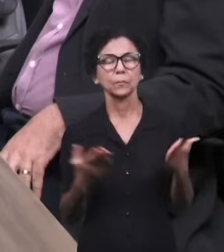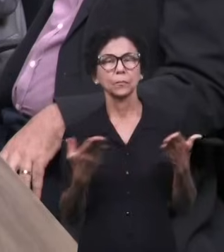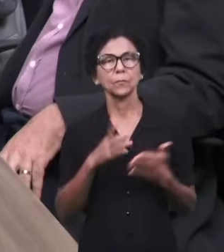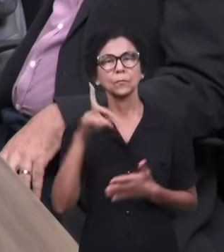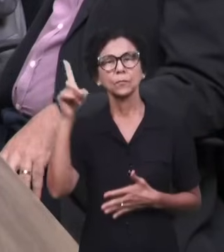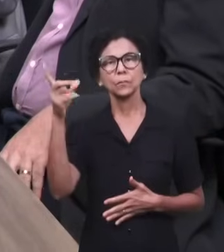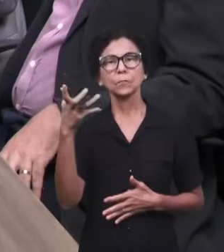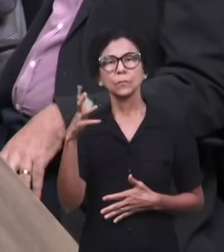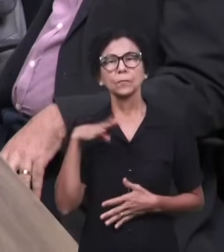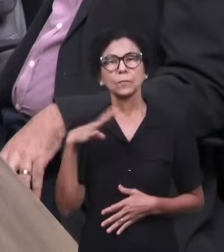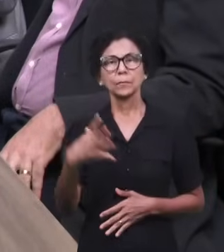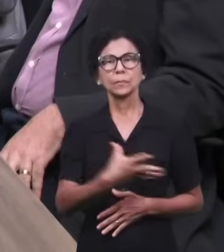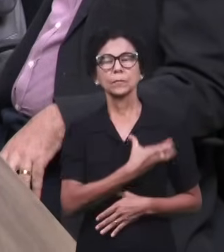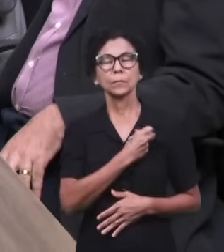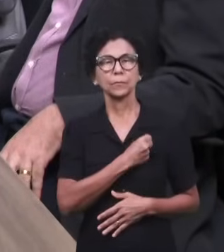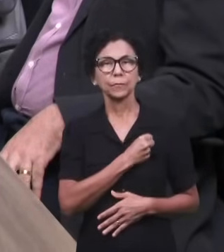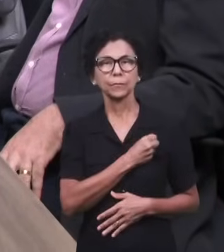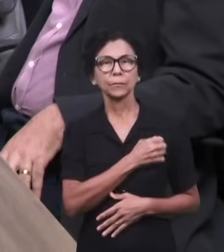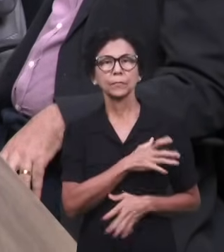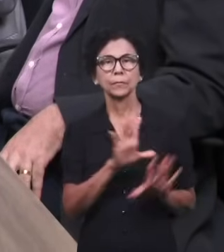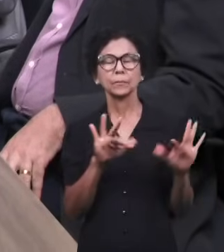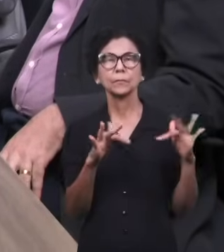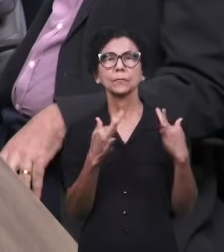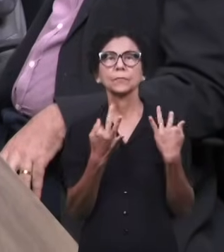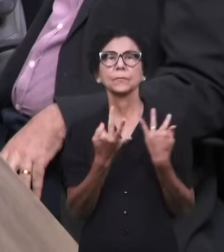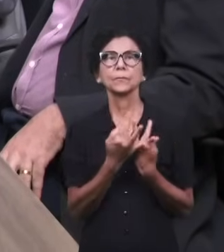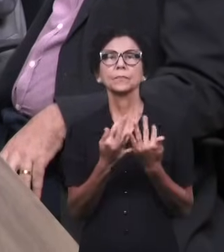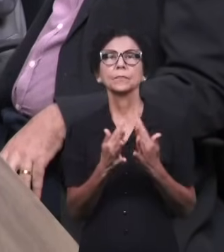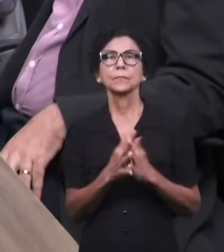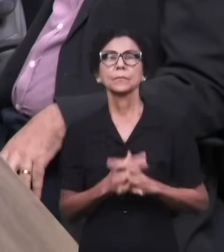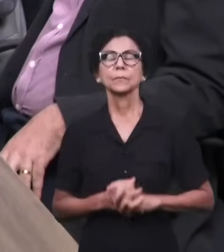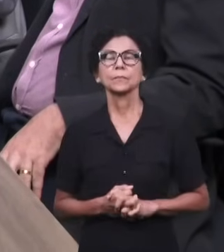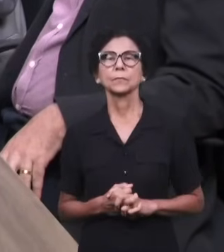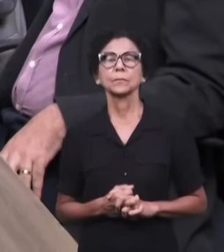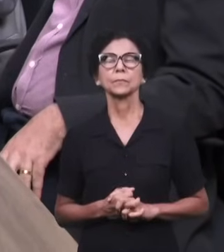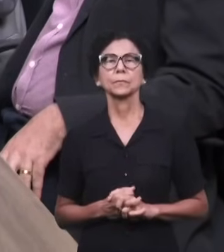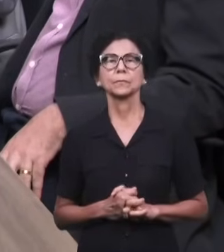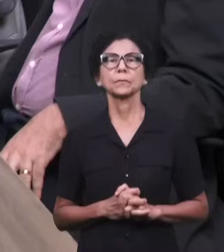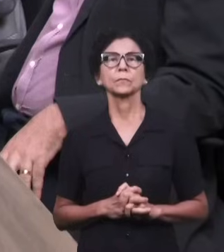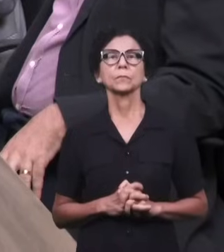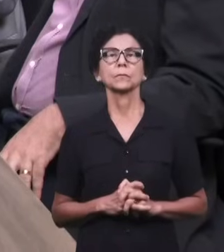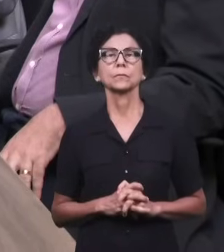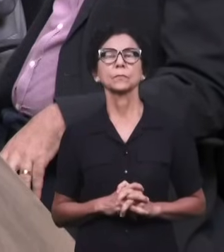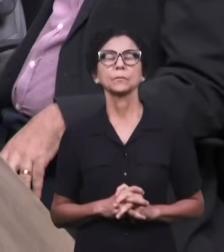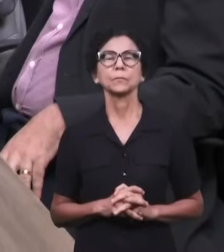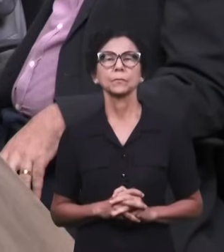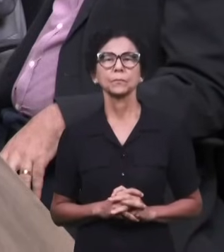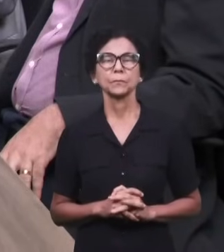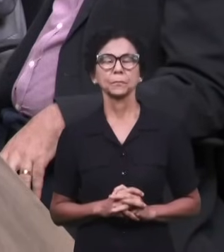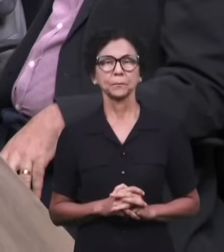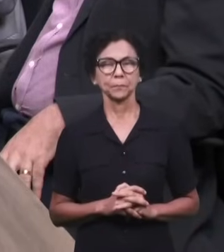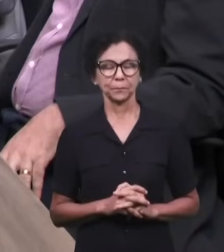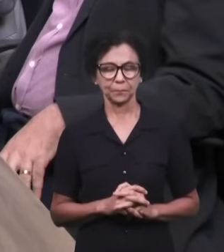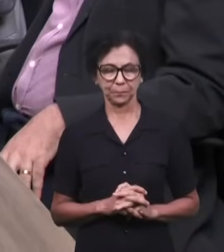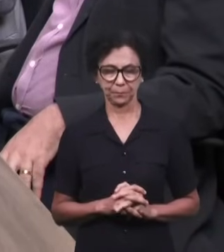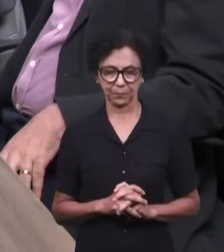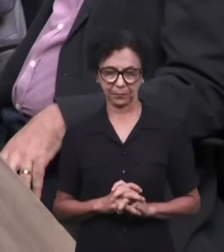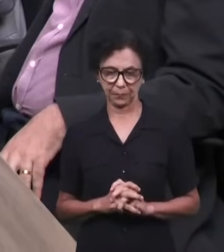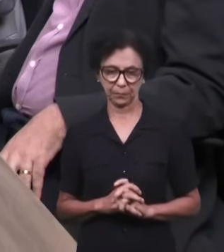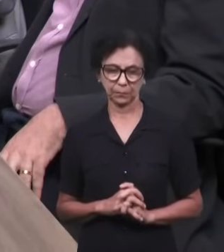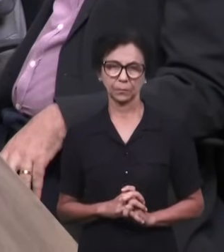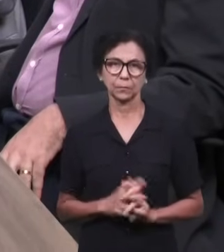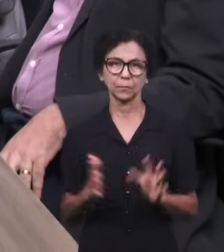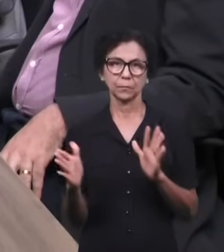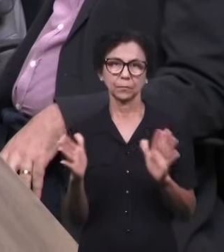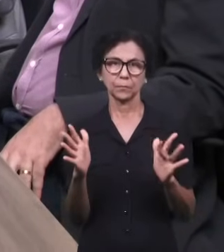as famílias? Um alerta em relação a uma ditadura do comportamento. Porque Jesus comparou os dias da